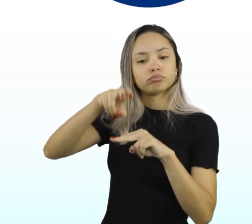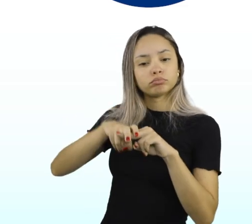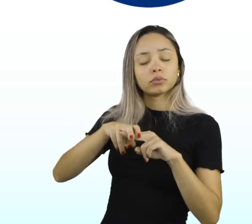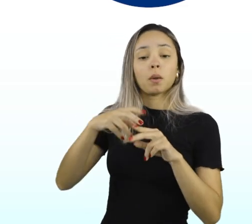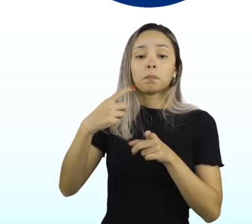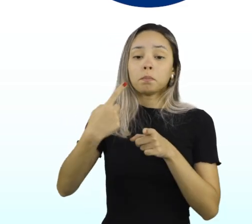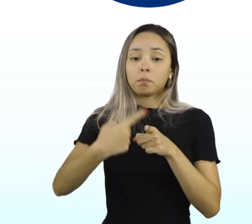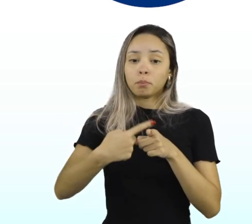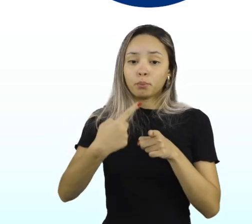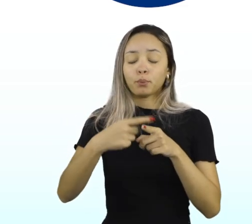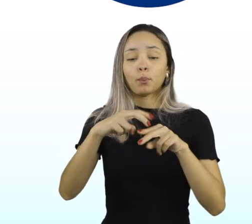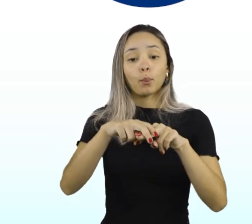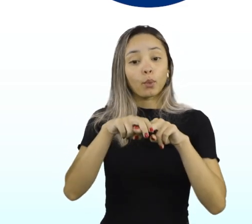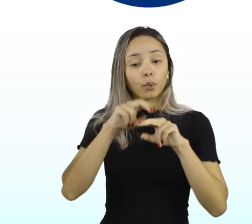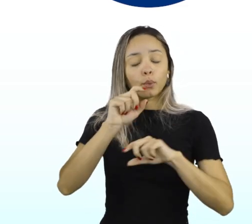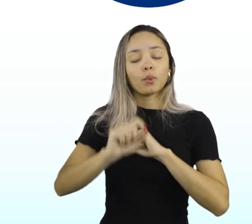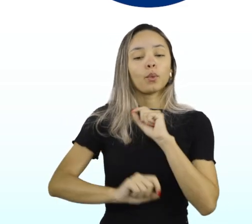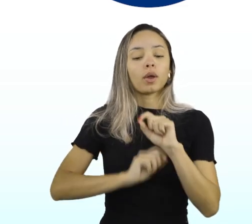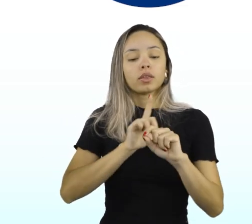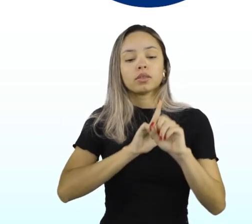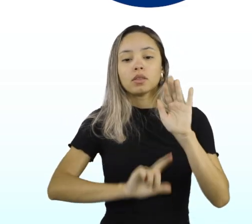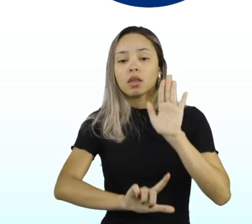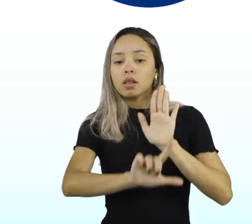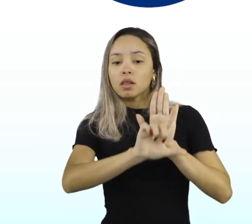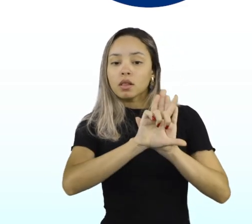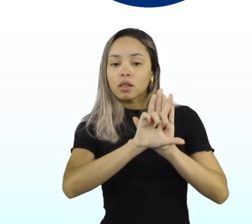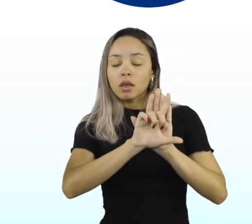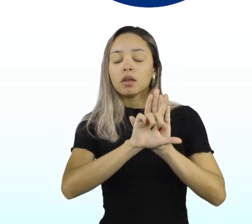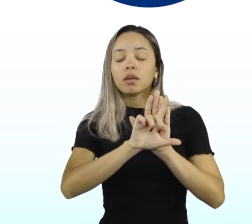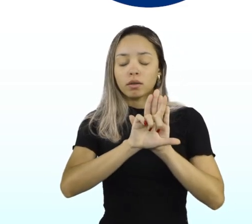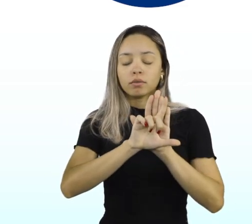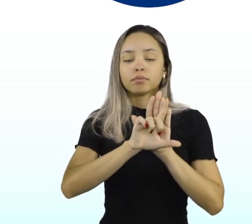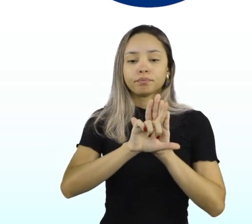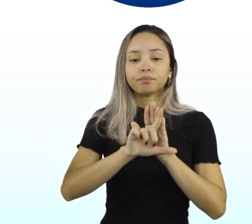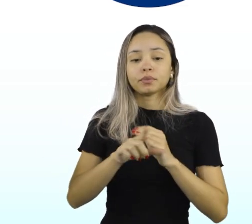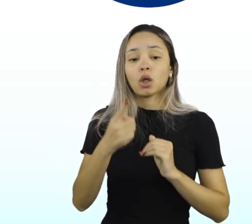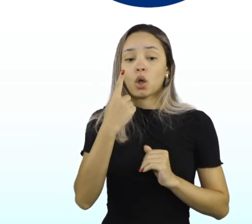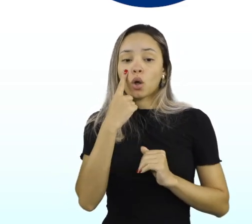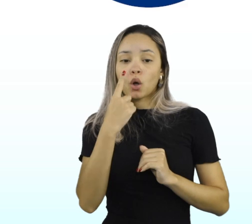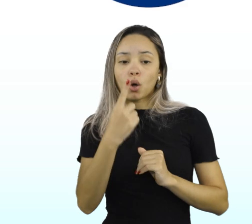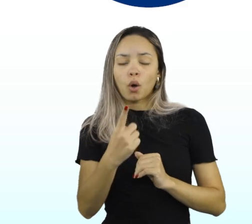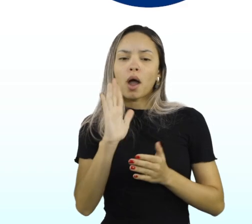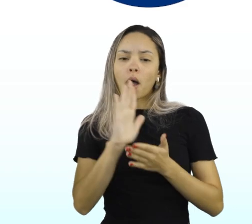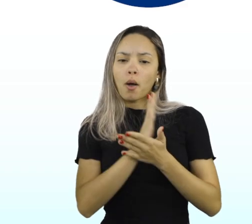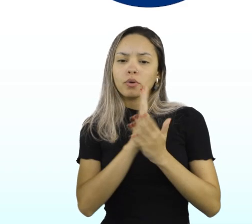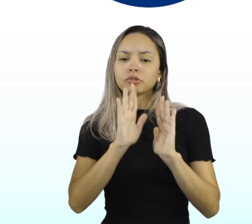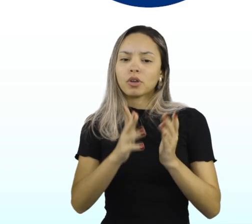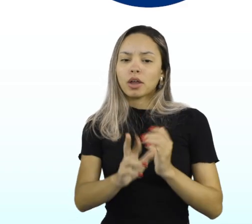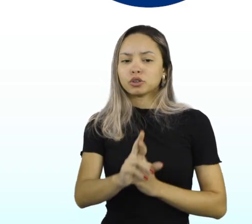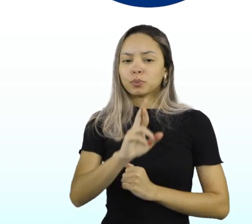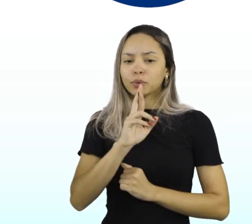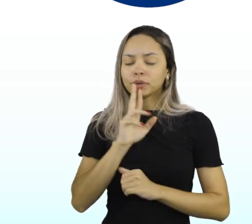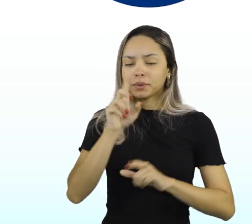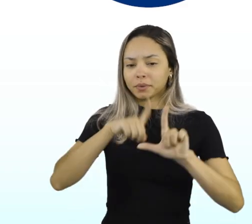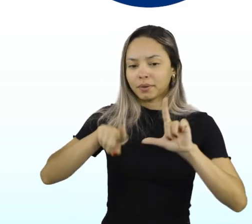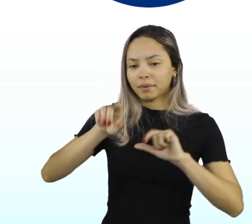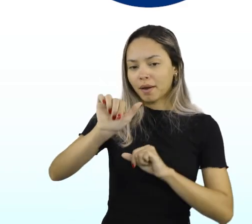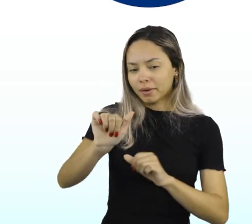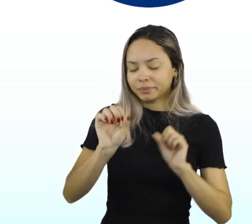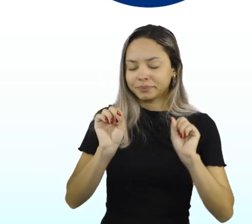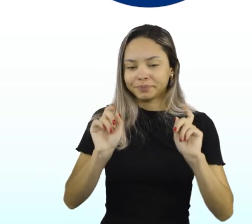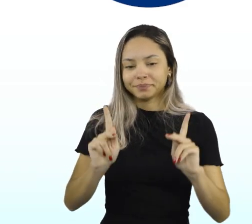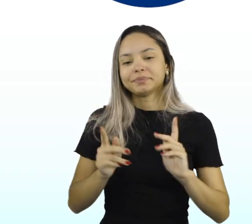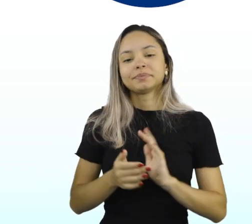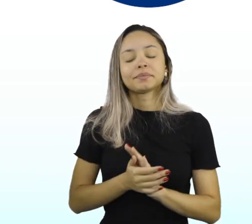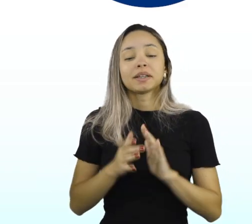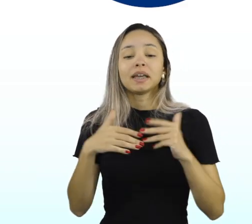aí, mequetrefe, eu sei que você já respondeu, letra A, o princípio da inércia. E veja na segunda questão, ó, analisa a sequência